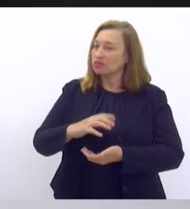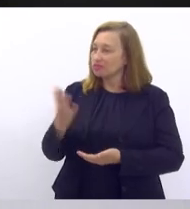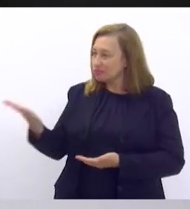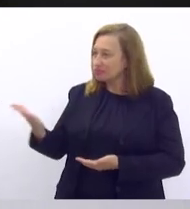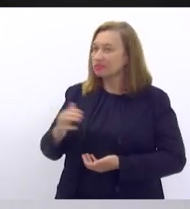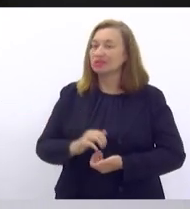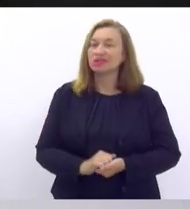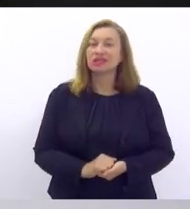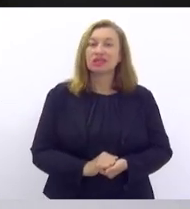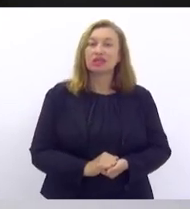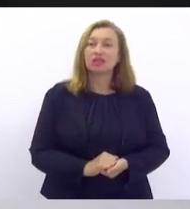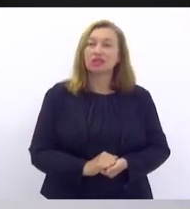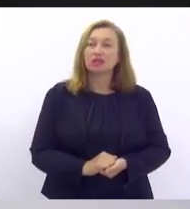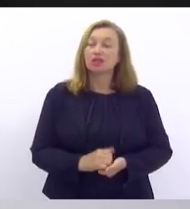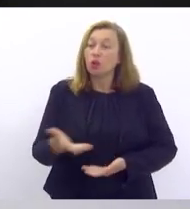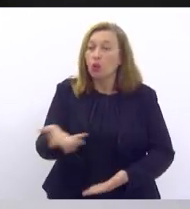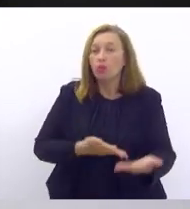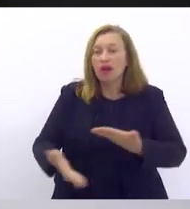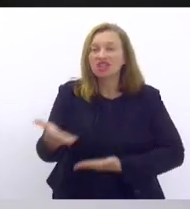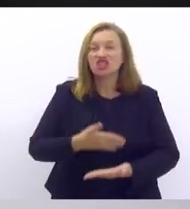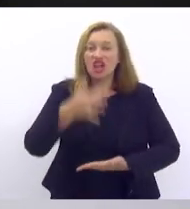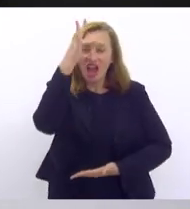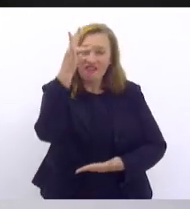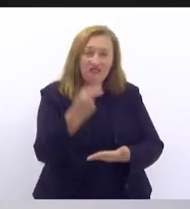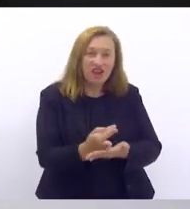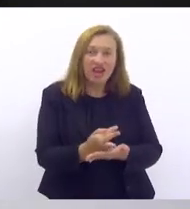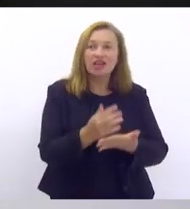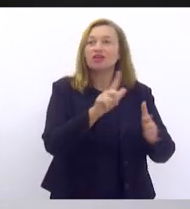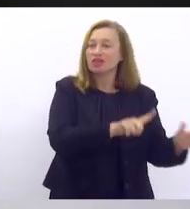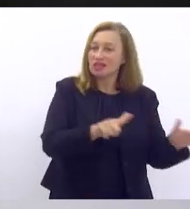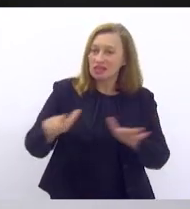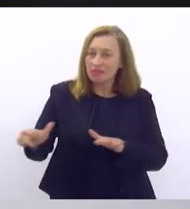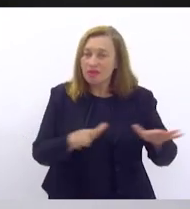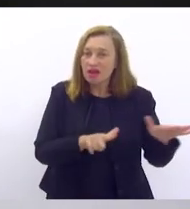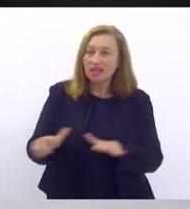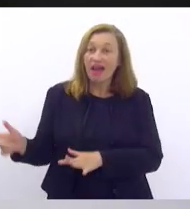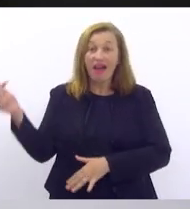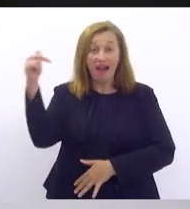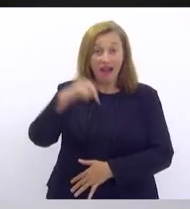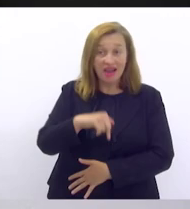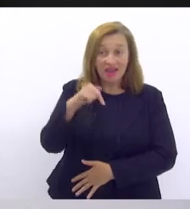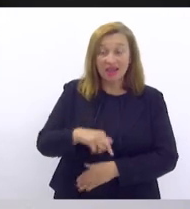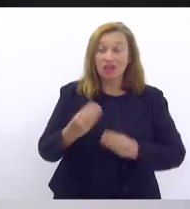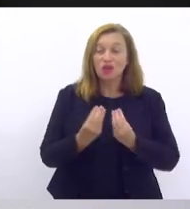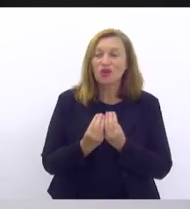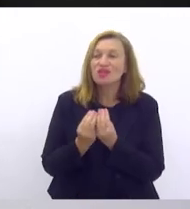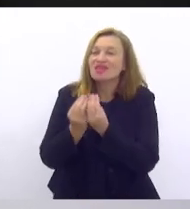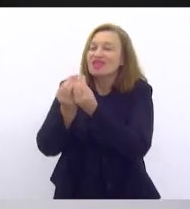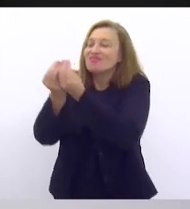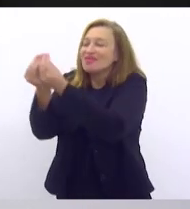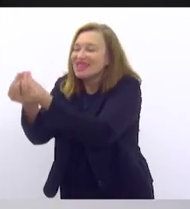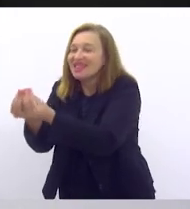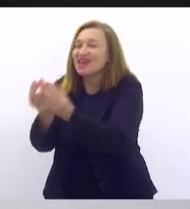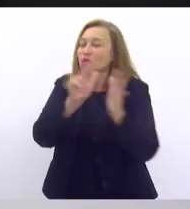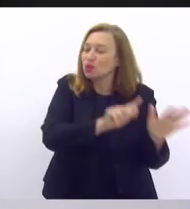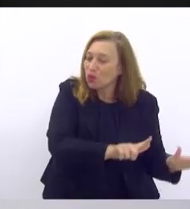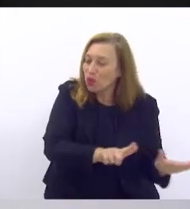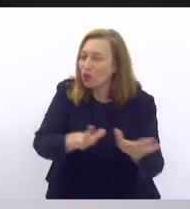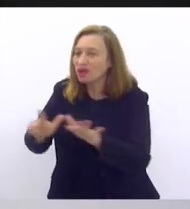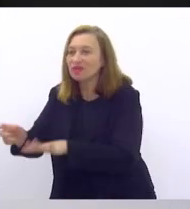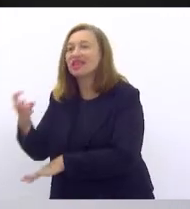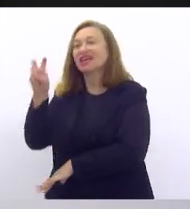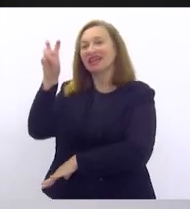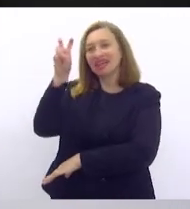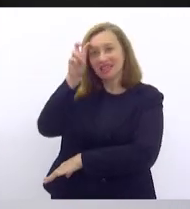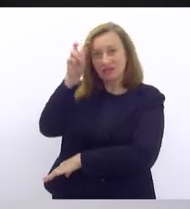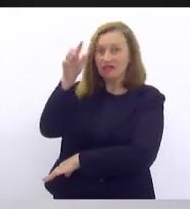renovação, e que partilha conosco a fé toda semana aqui na nossa missa que temos toda semana, toda quinta-feira tem